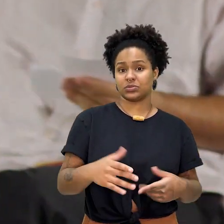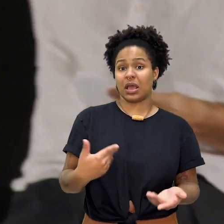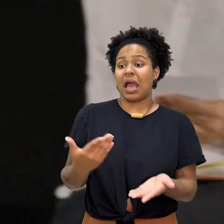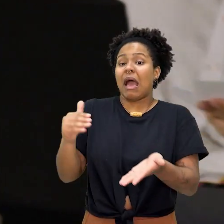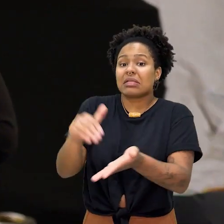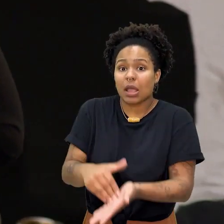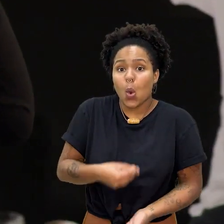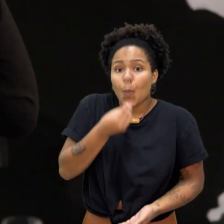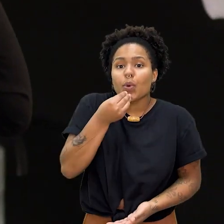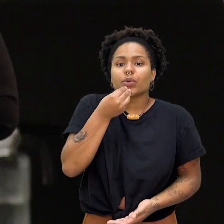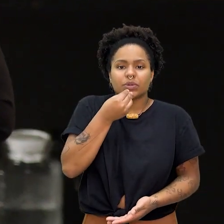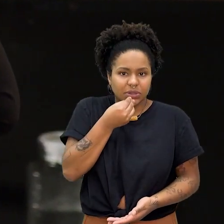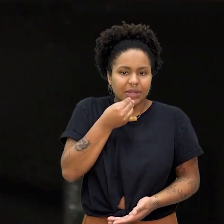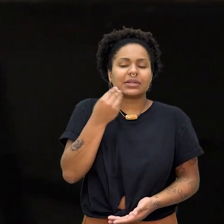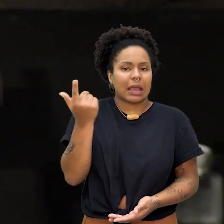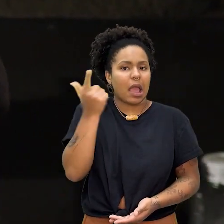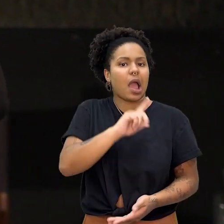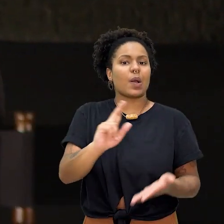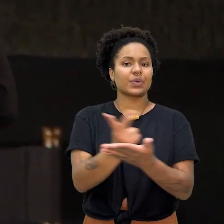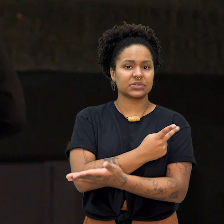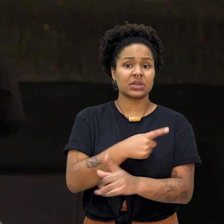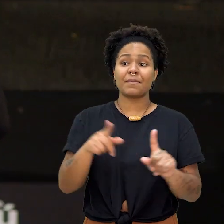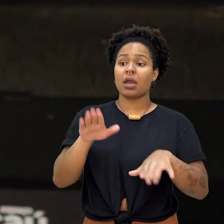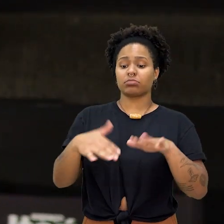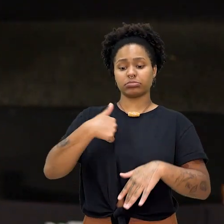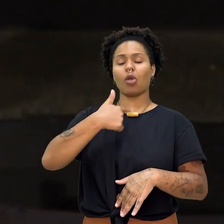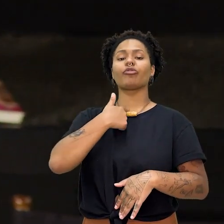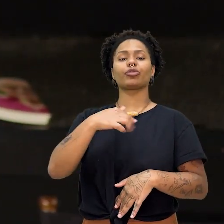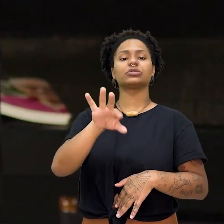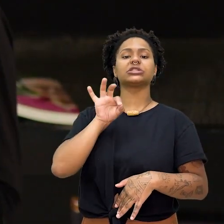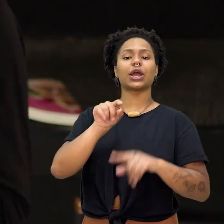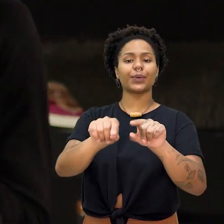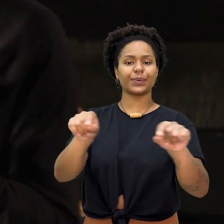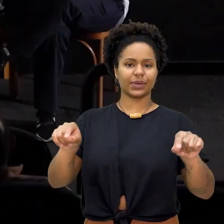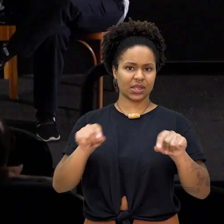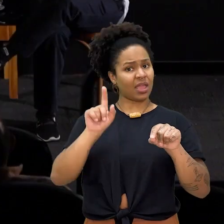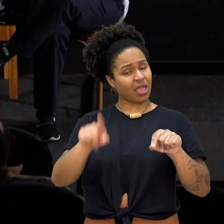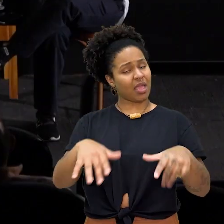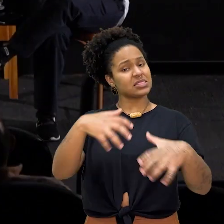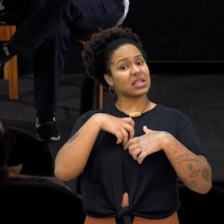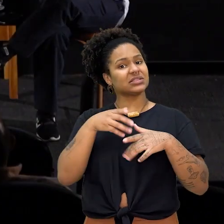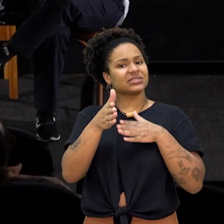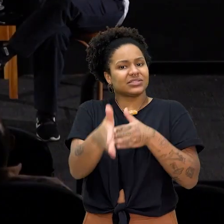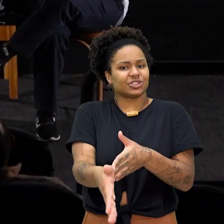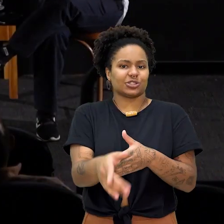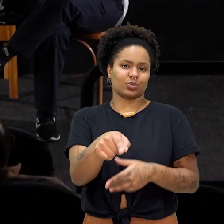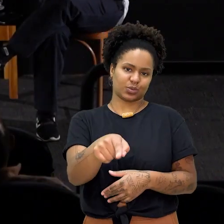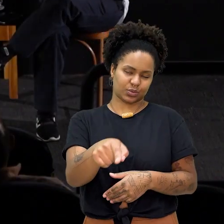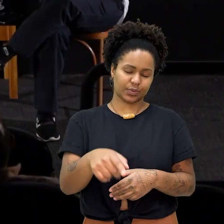que surja uma oportunidade mais de acordo com a minha vocação. É neste sentido, pois,